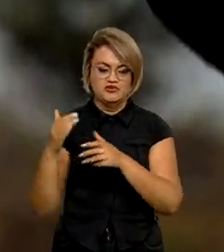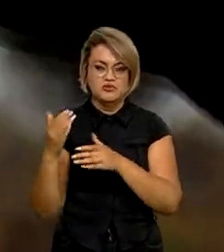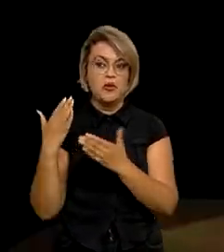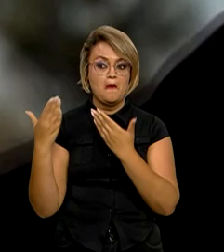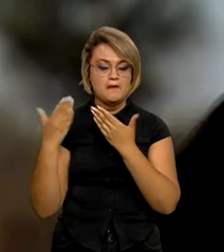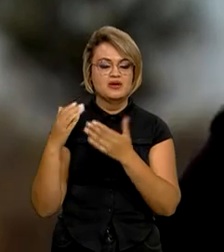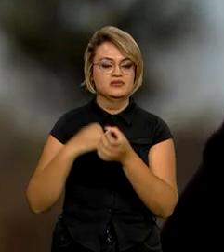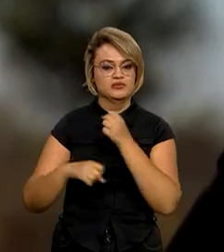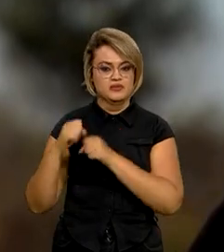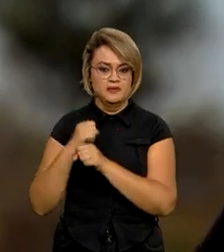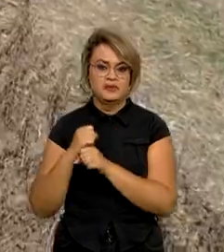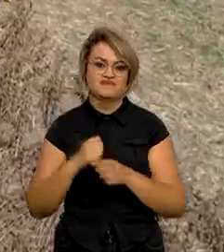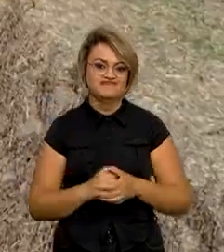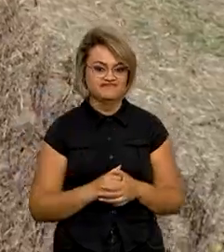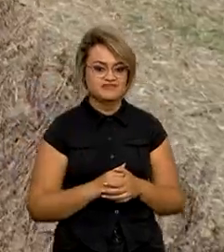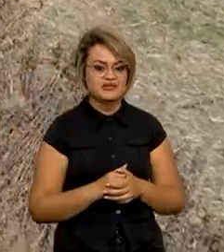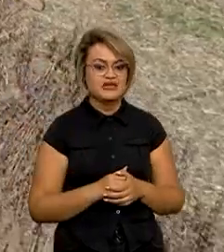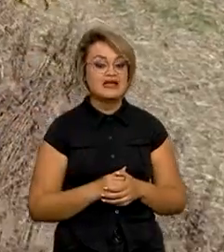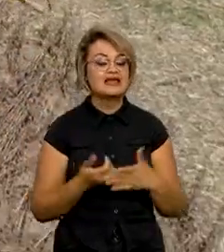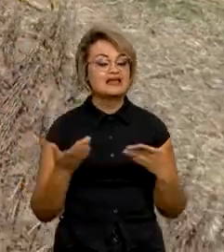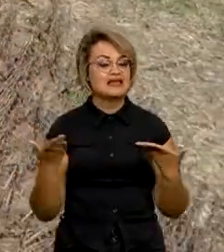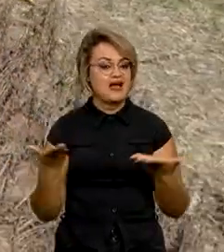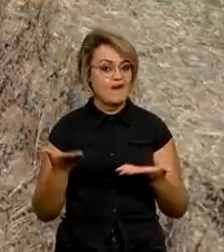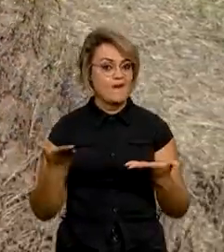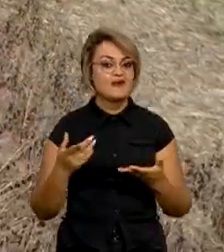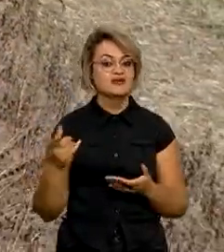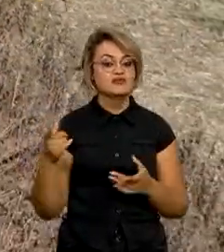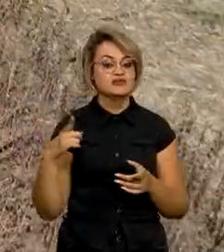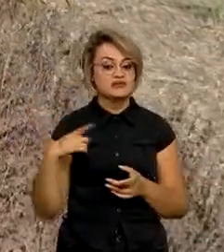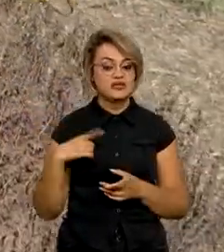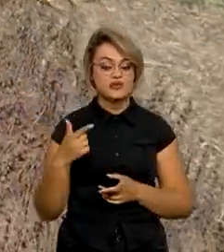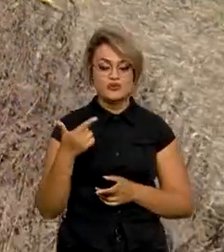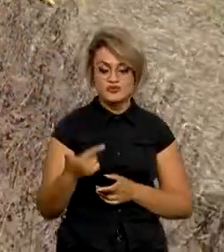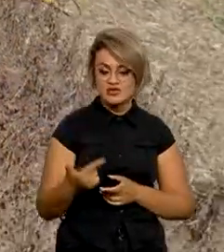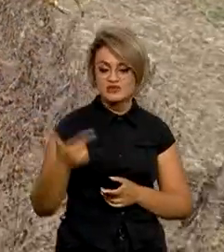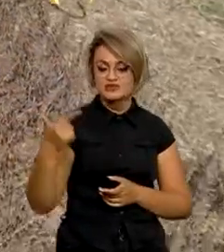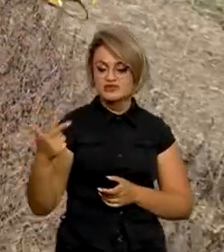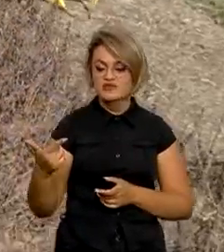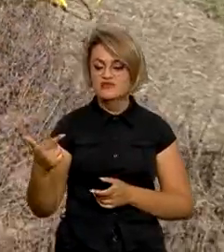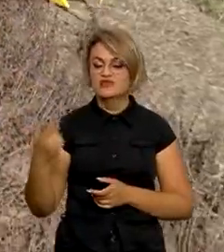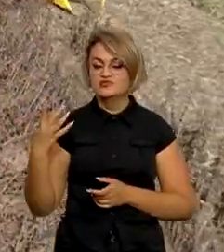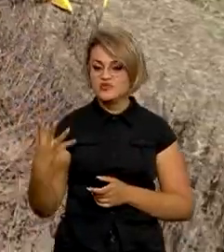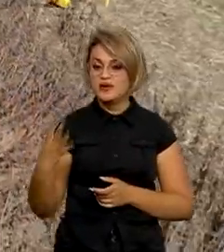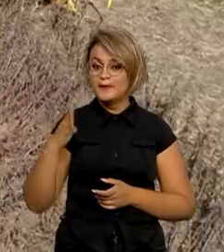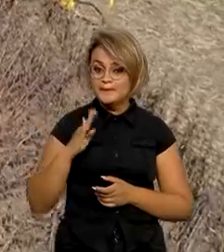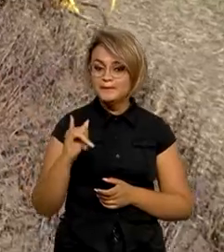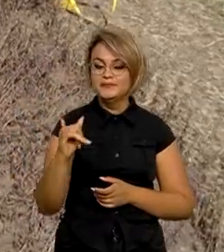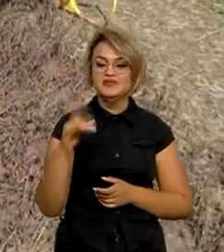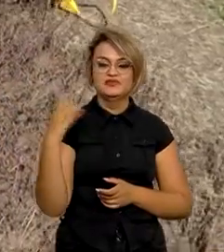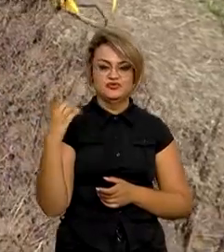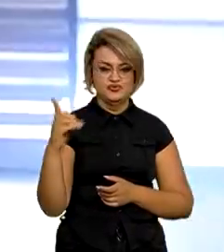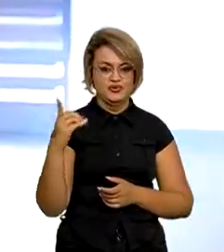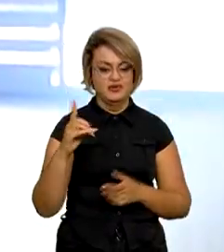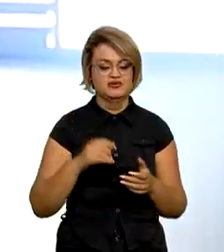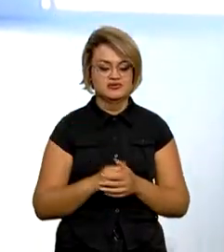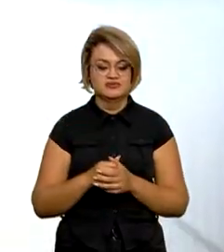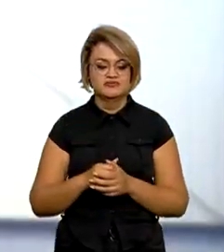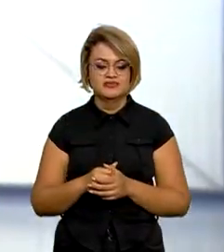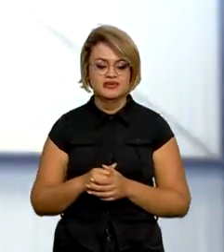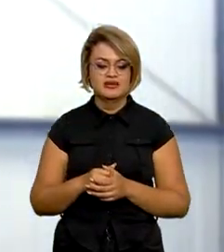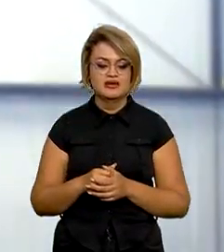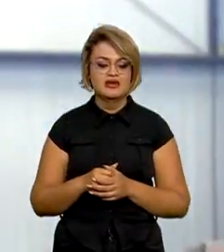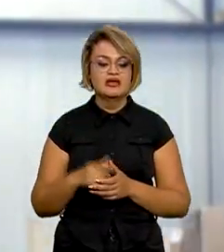de 2022, chegando a 225,4 bilhões de dólares. Já